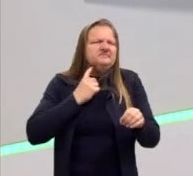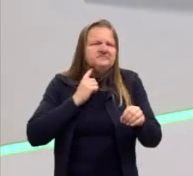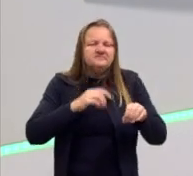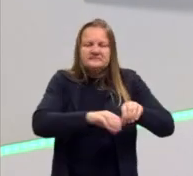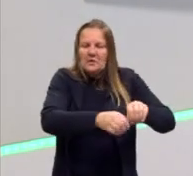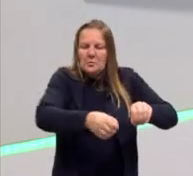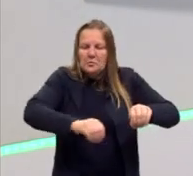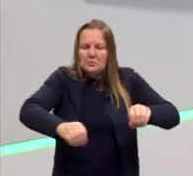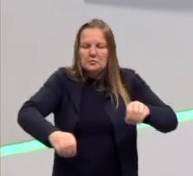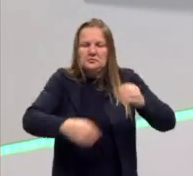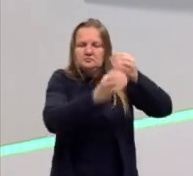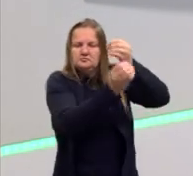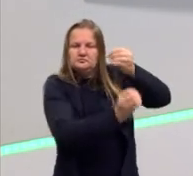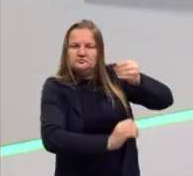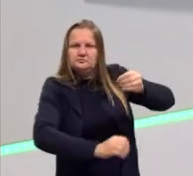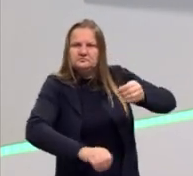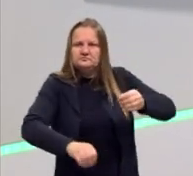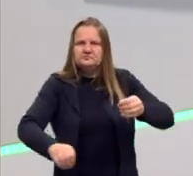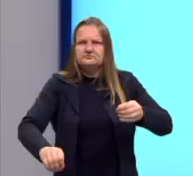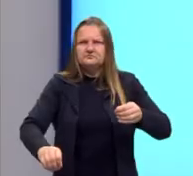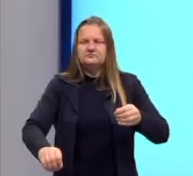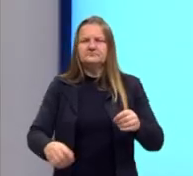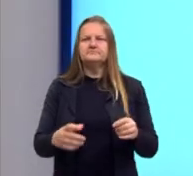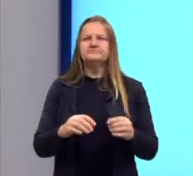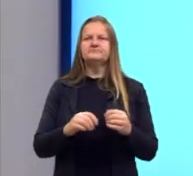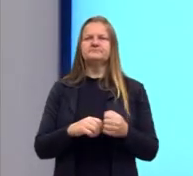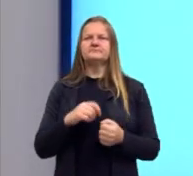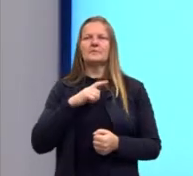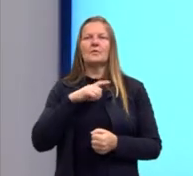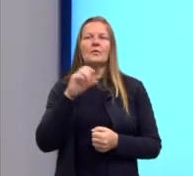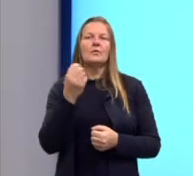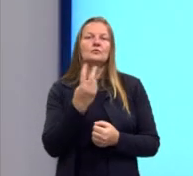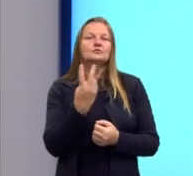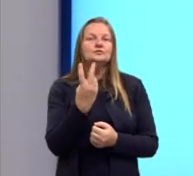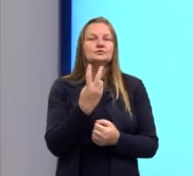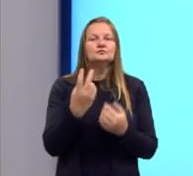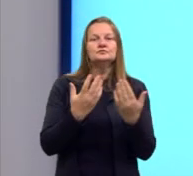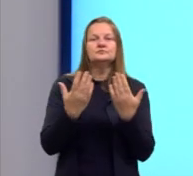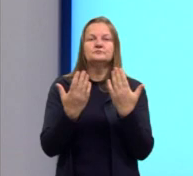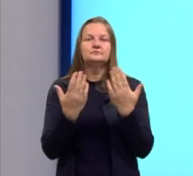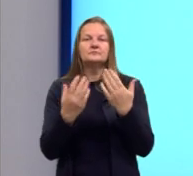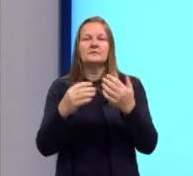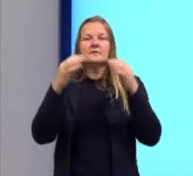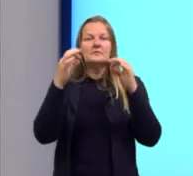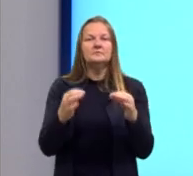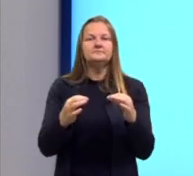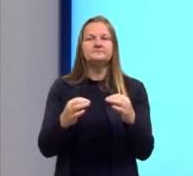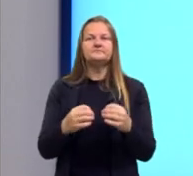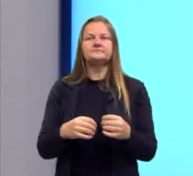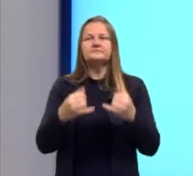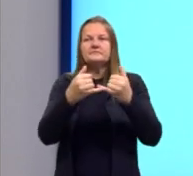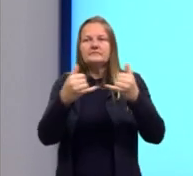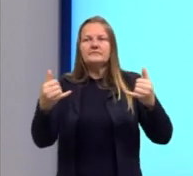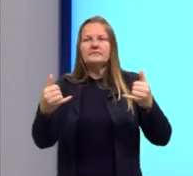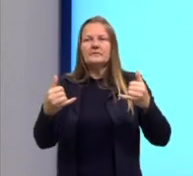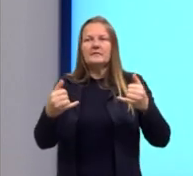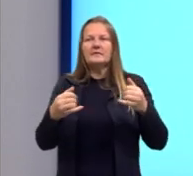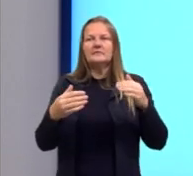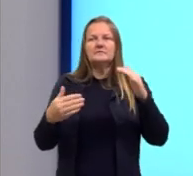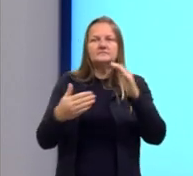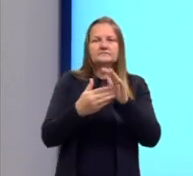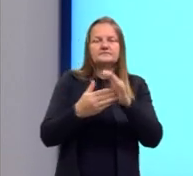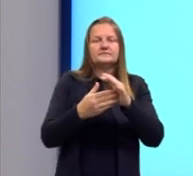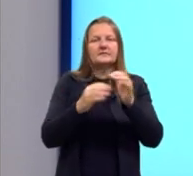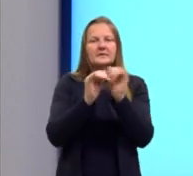Biologia então o que que a gente vai ter aqui né a opção que a gente vai encaixar né mas corretamente é um fio terra para evitar sobrecarga